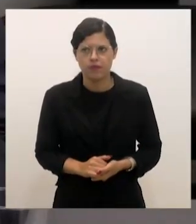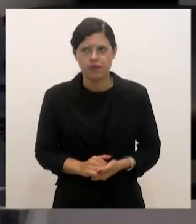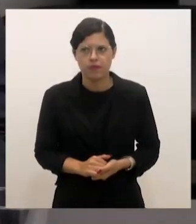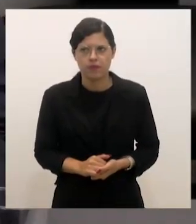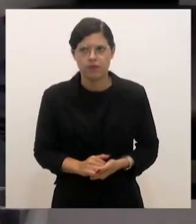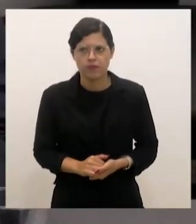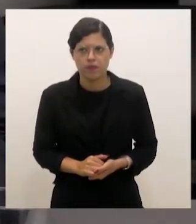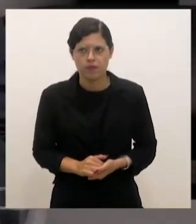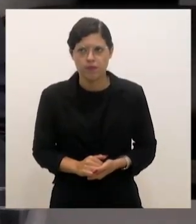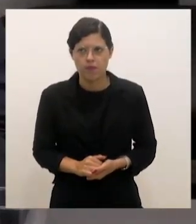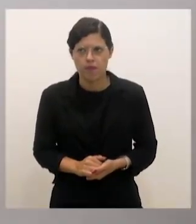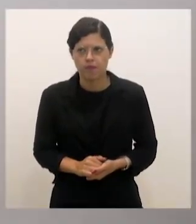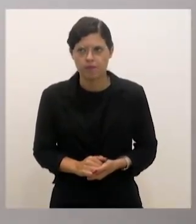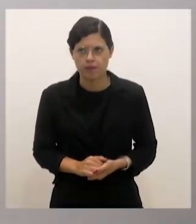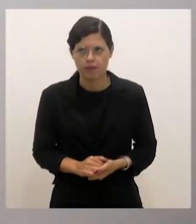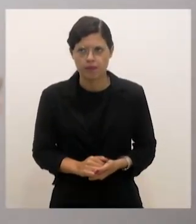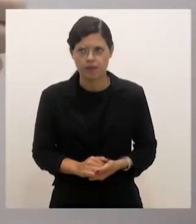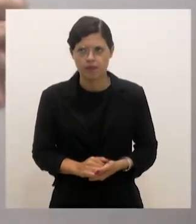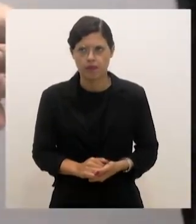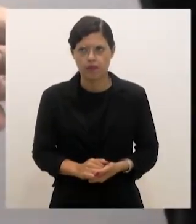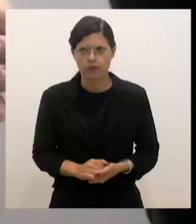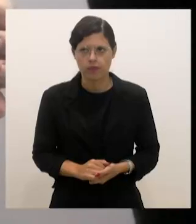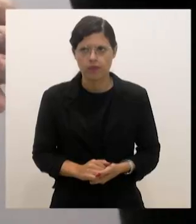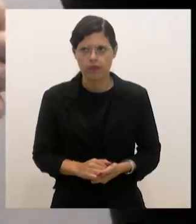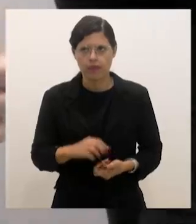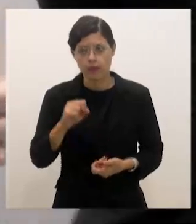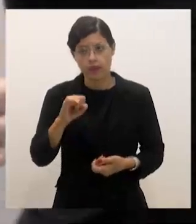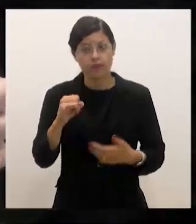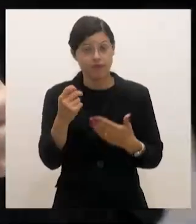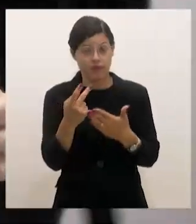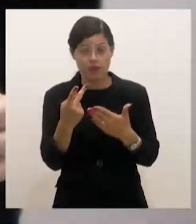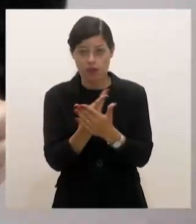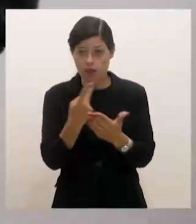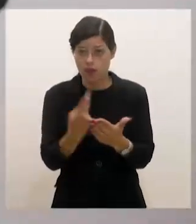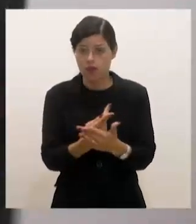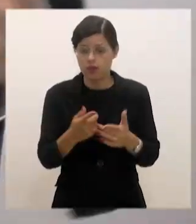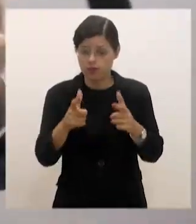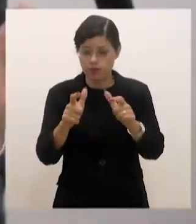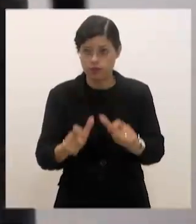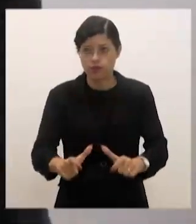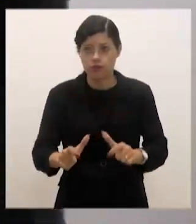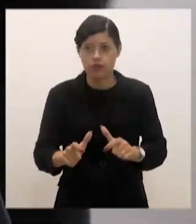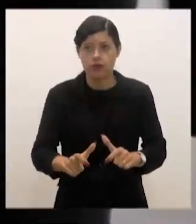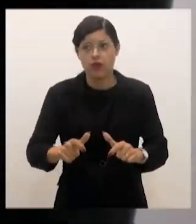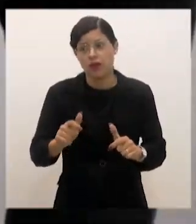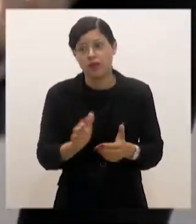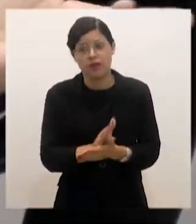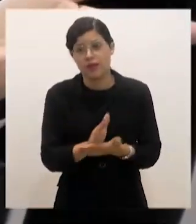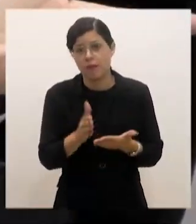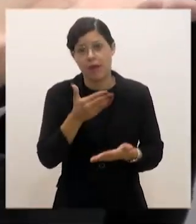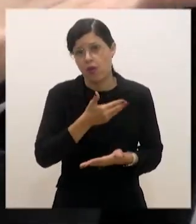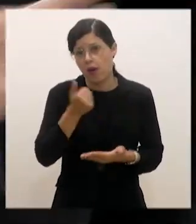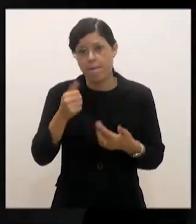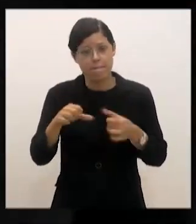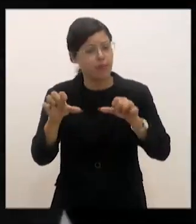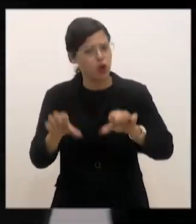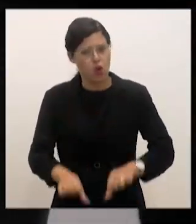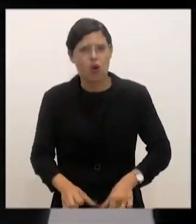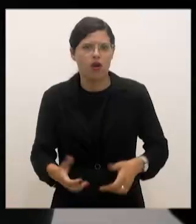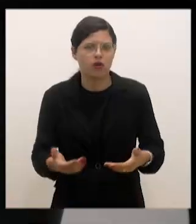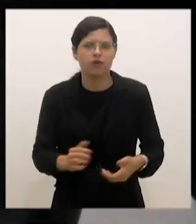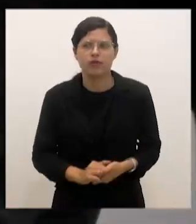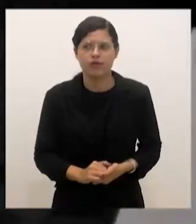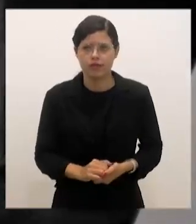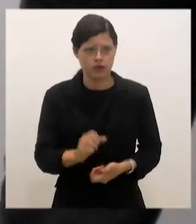Mas veja só, a minha dúvida é assim, se você erra uma coordenada, em vez de você melhorar, tu piora tudo verdade. De novo. Então é